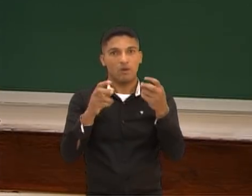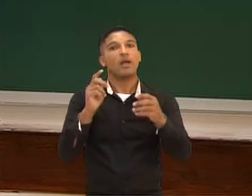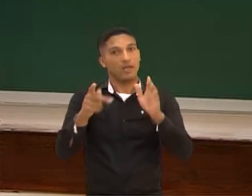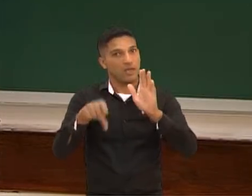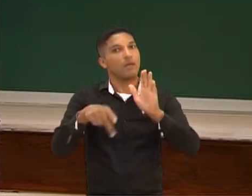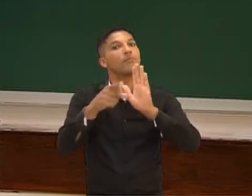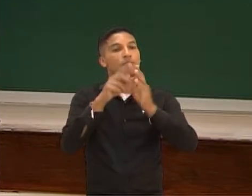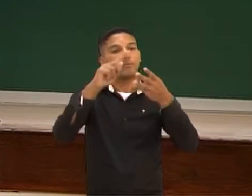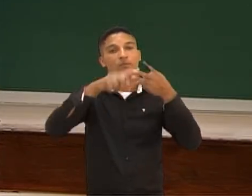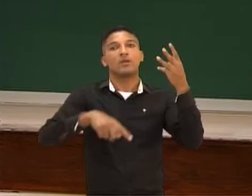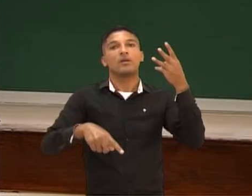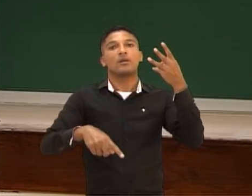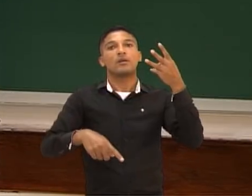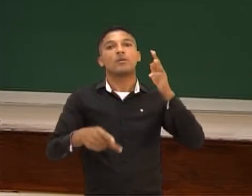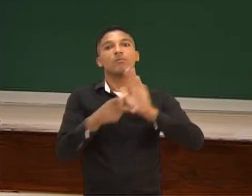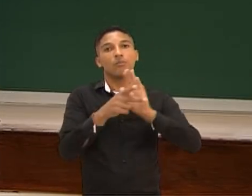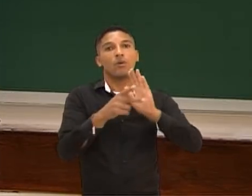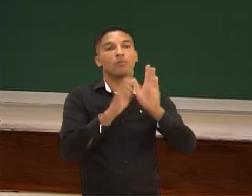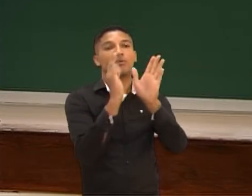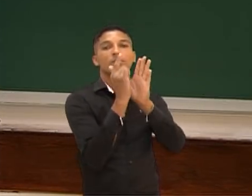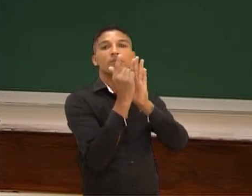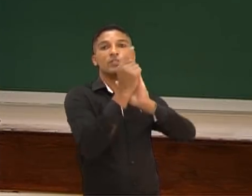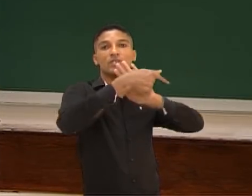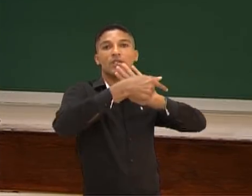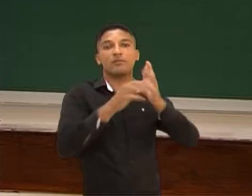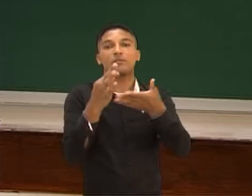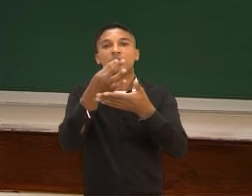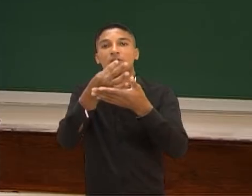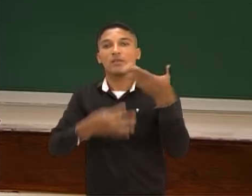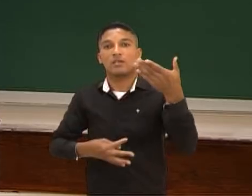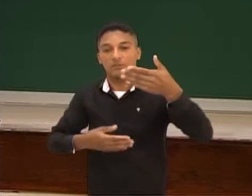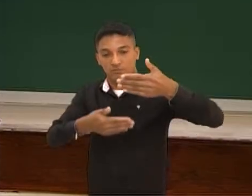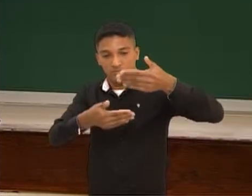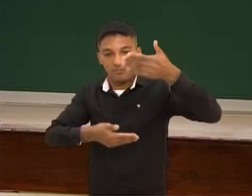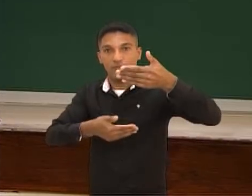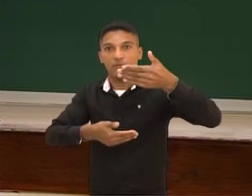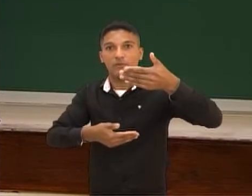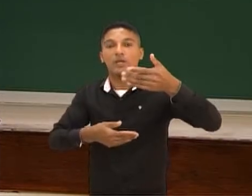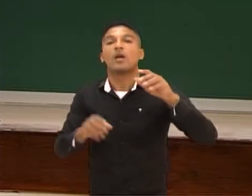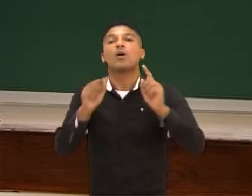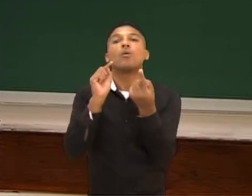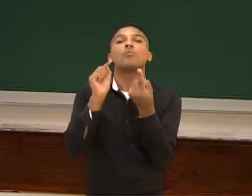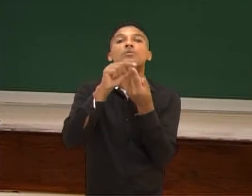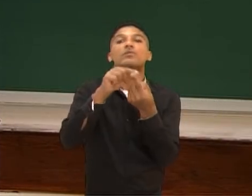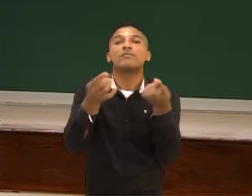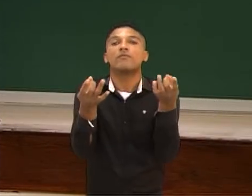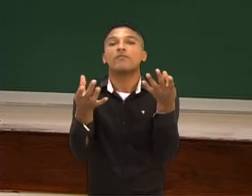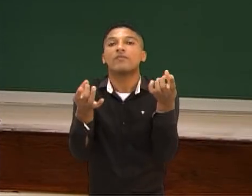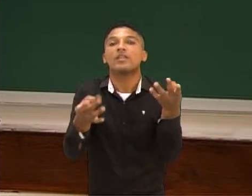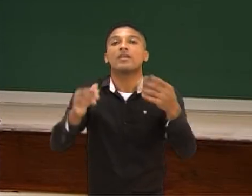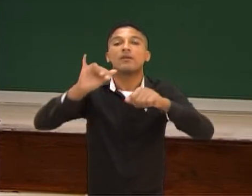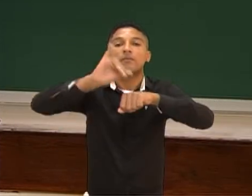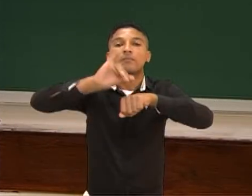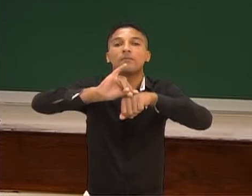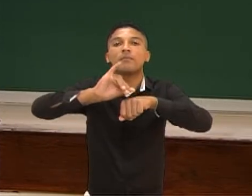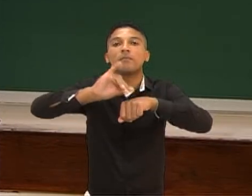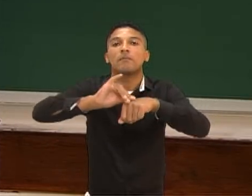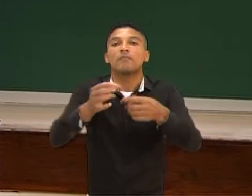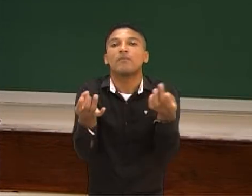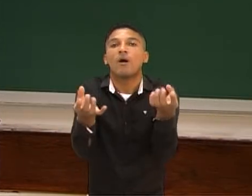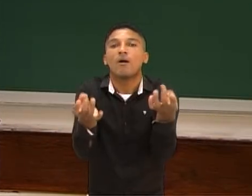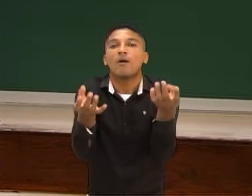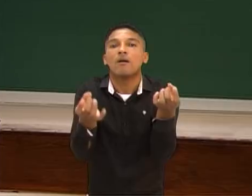eles geralmente são utilizados aí com o objetivo ou de vender um produto ou de vender uma ideia, né, de delinear